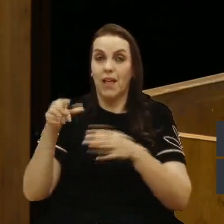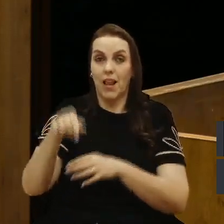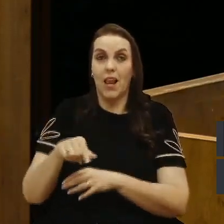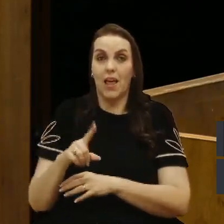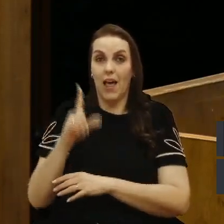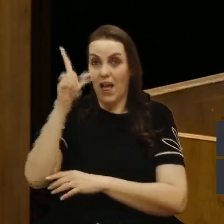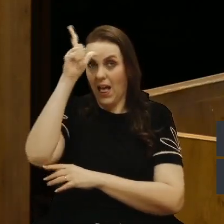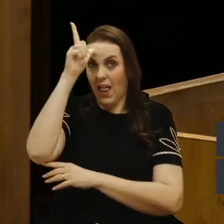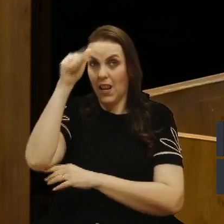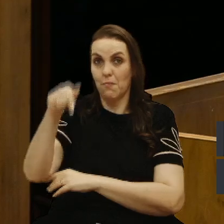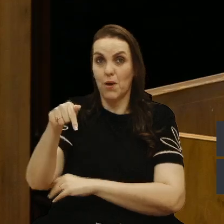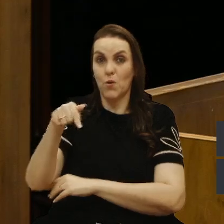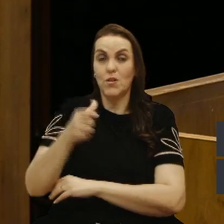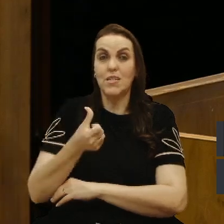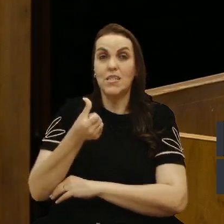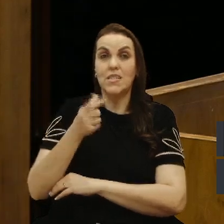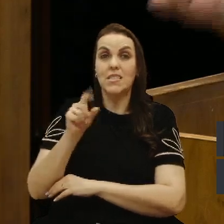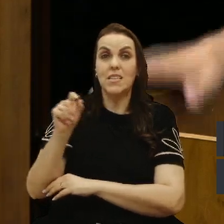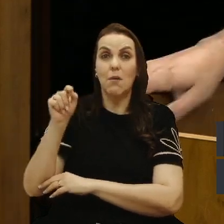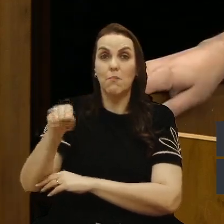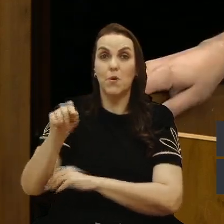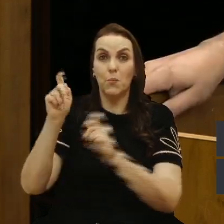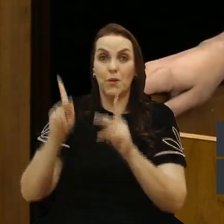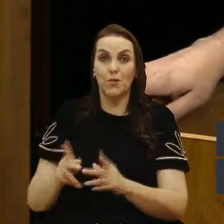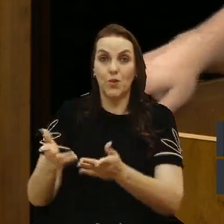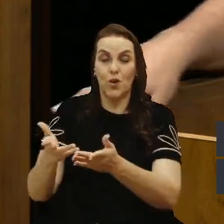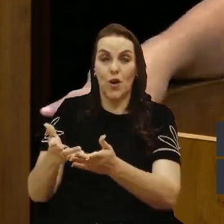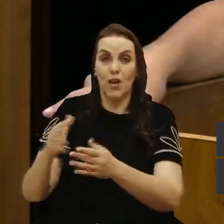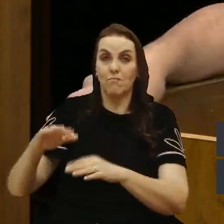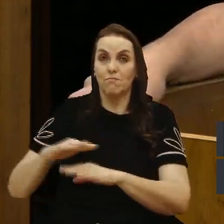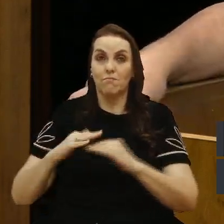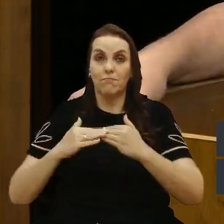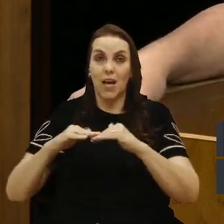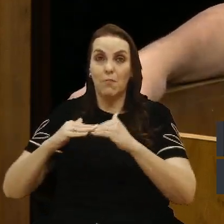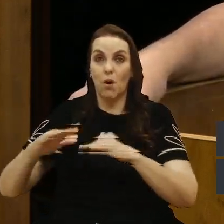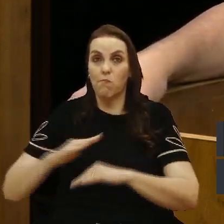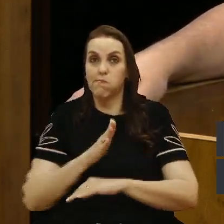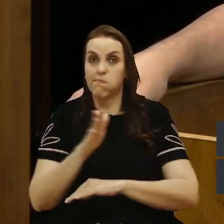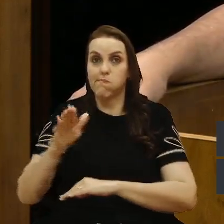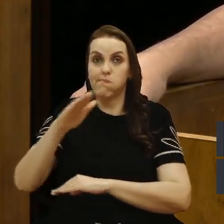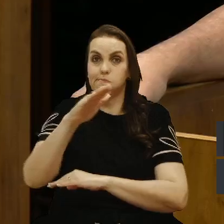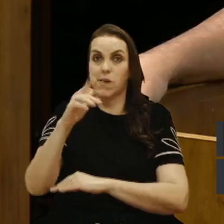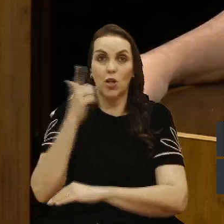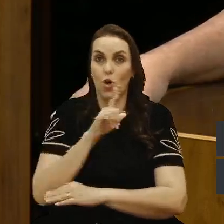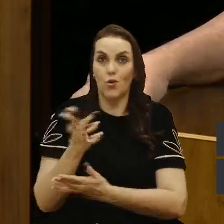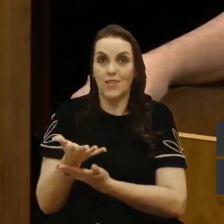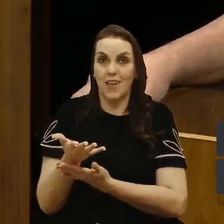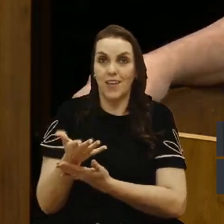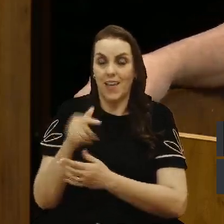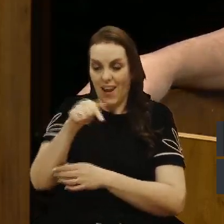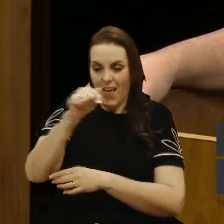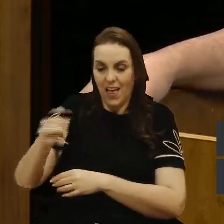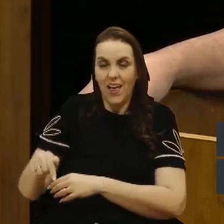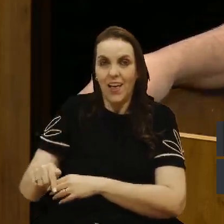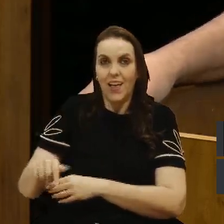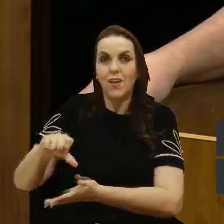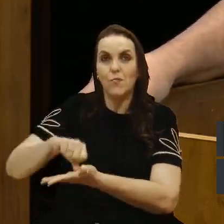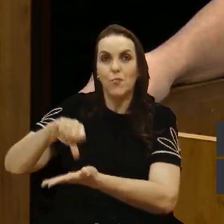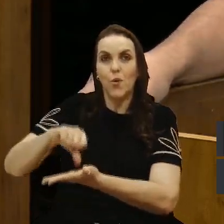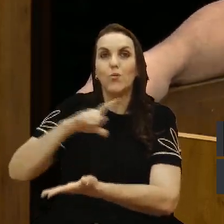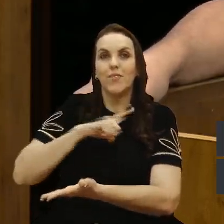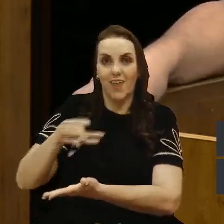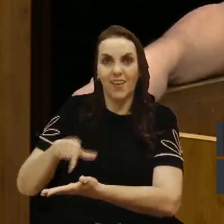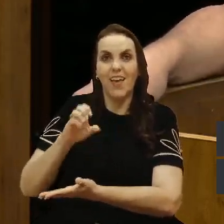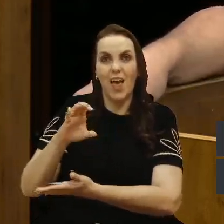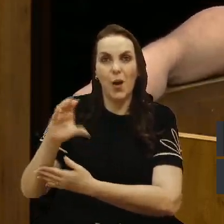100 mil pessoas e 40% do território não sobe o caminhão. Mas lá na base do Complexo do Alemão tem um ecoponto, como